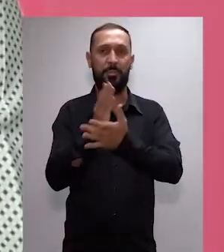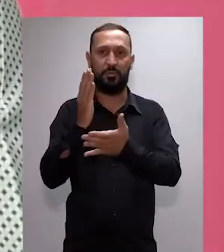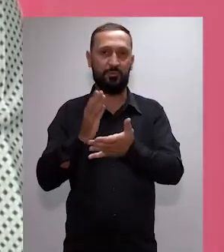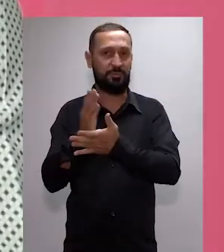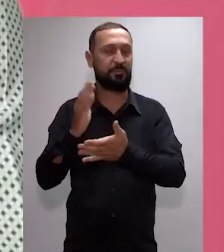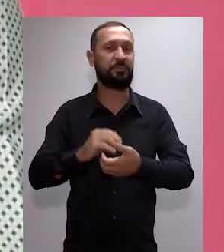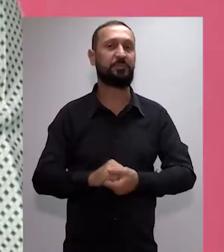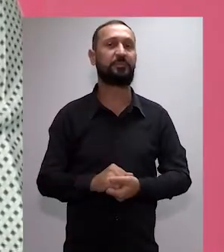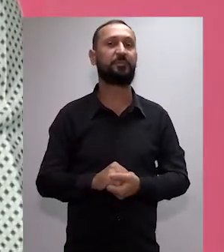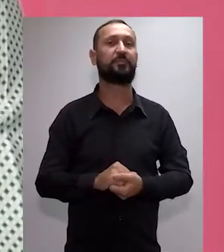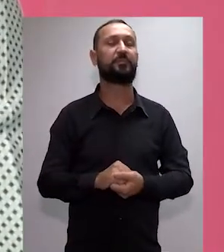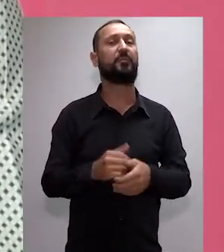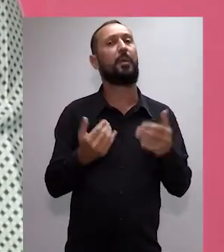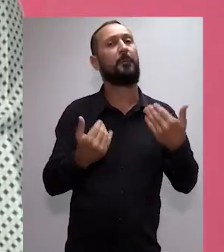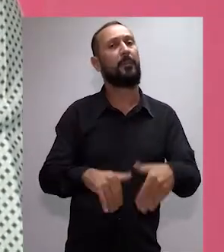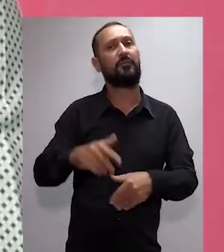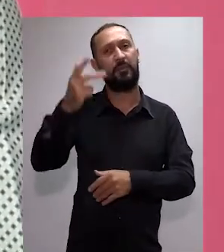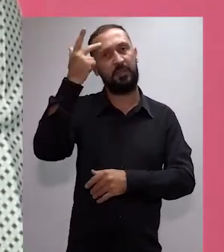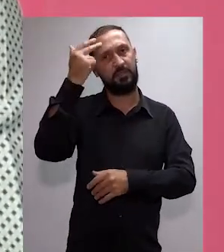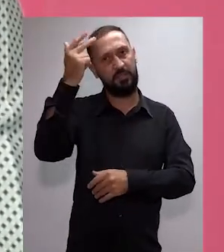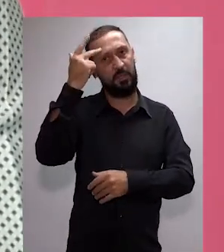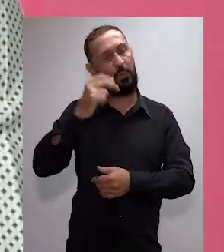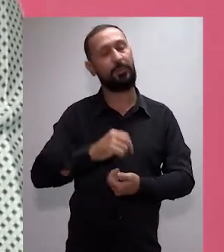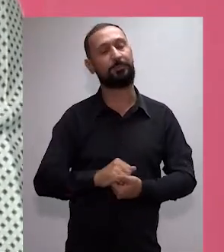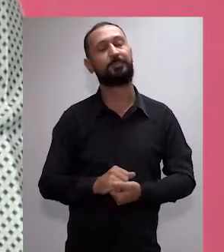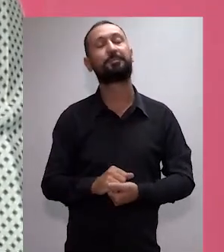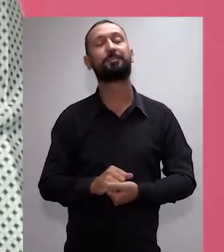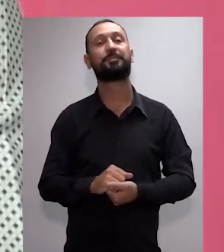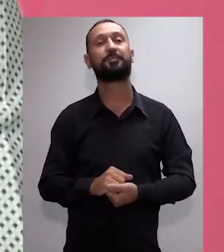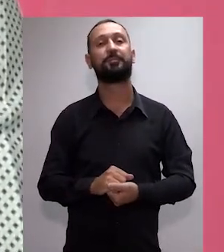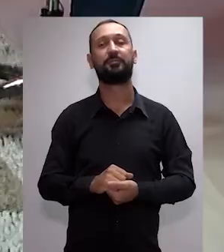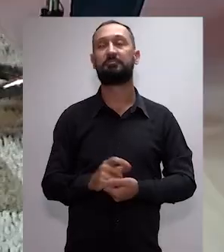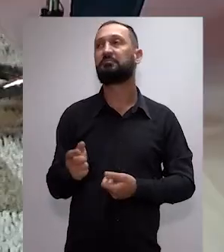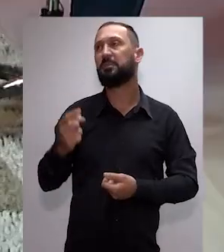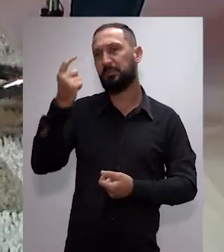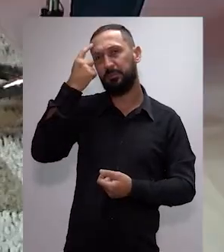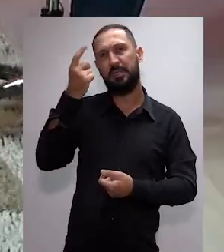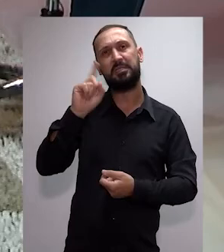são aprovados, tá? E é uma prova mais tranquila, vamos dizer assim.